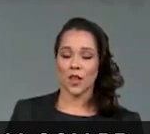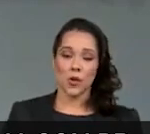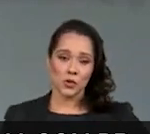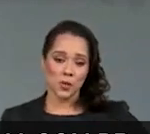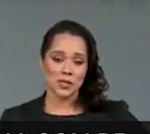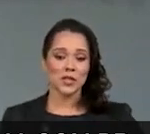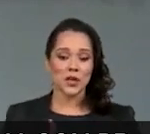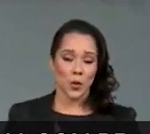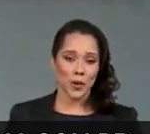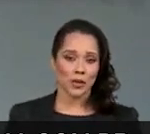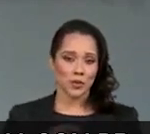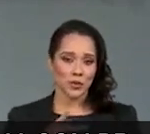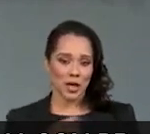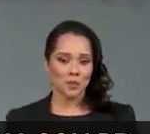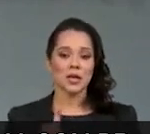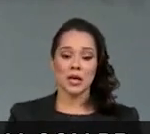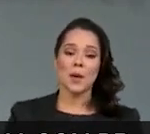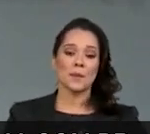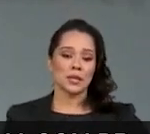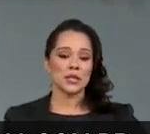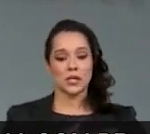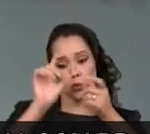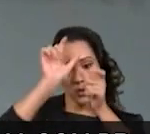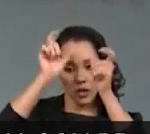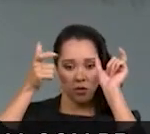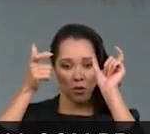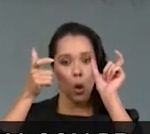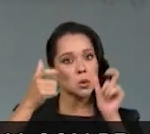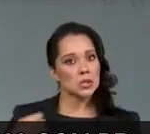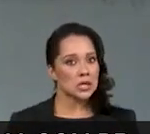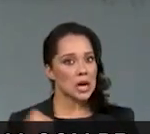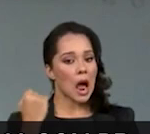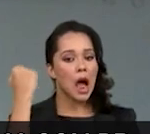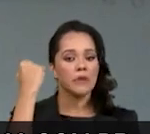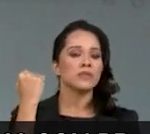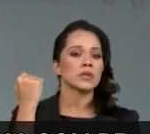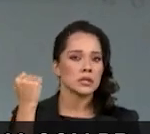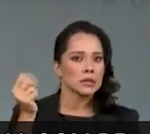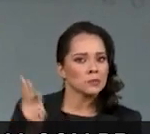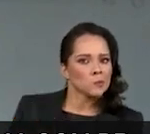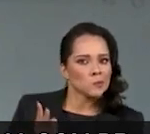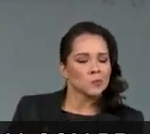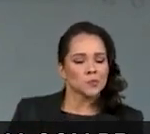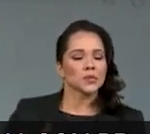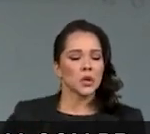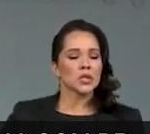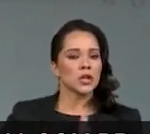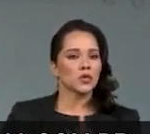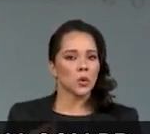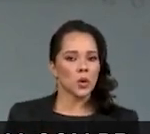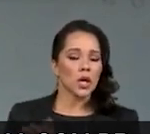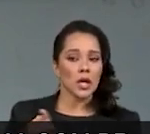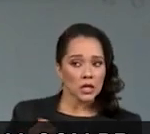Pacientes acompanhados no CAPS são pacientes com transtornos severos, graves, persistentes. Então, significa que